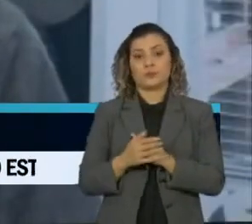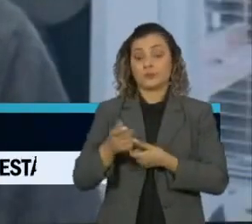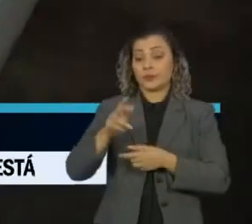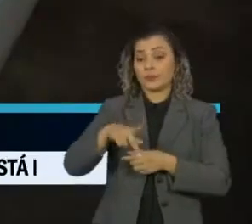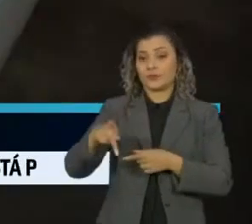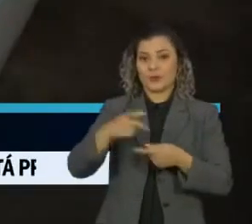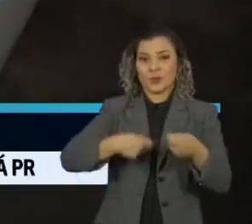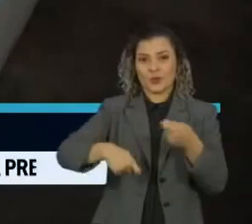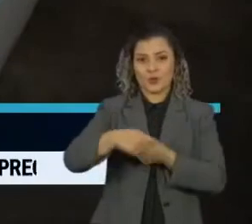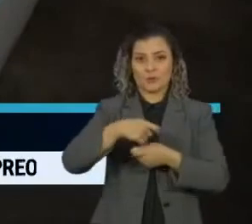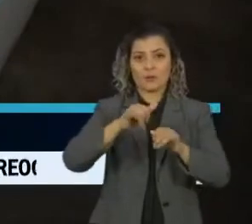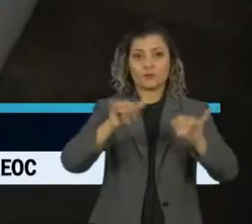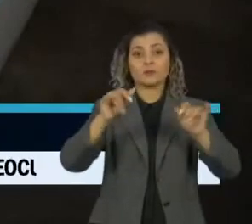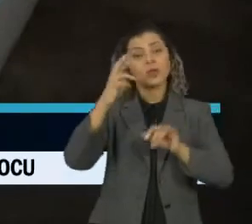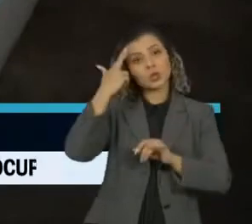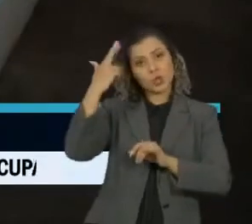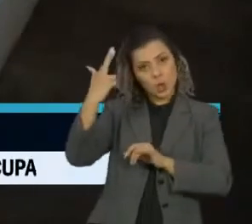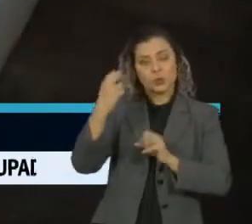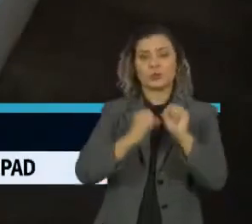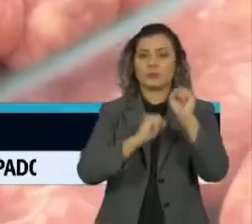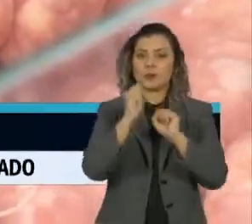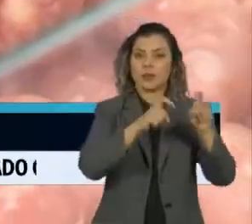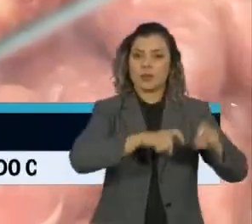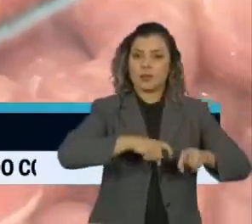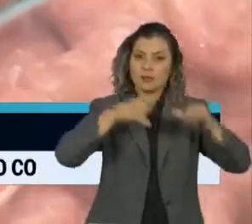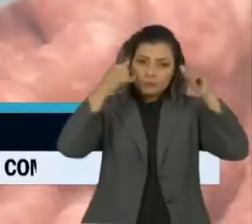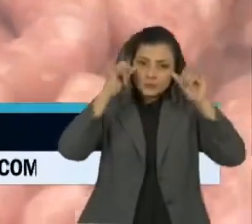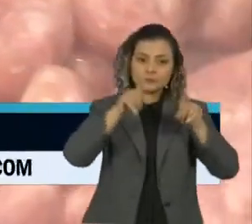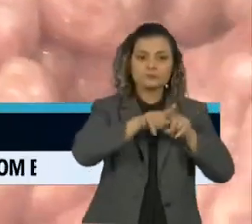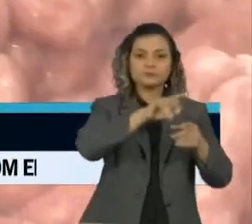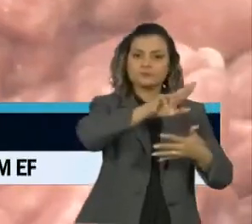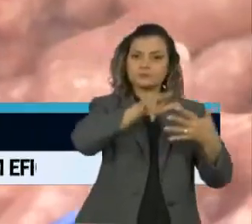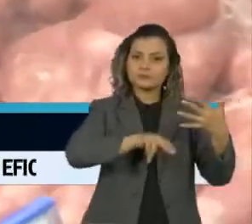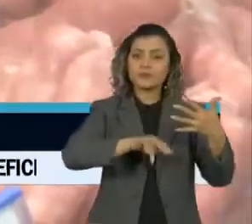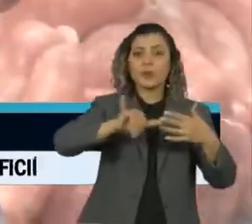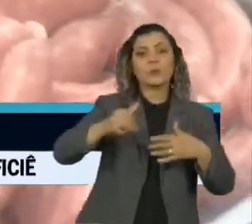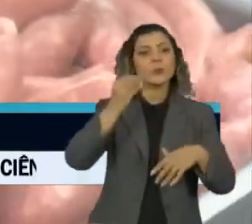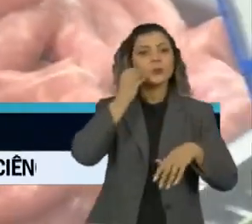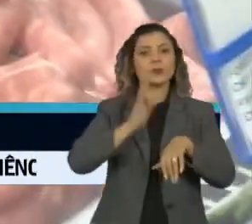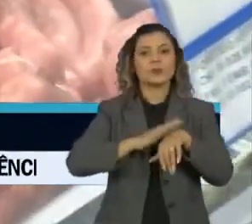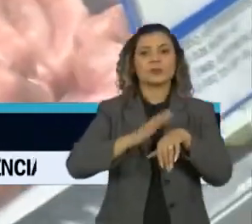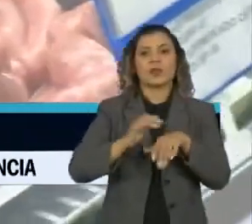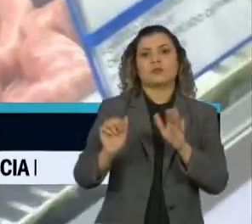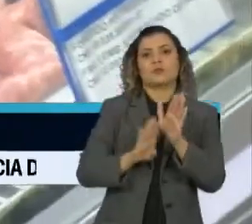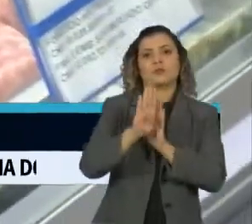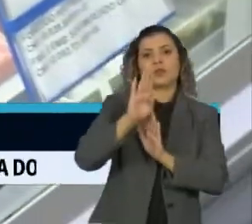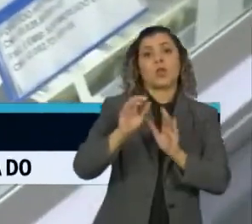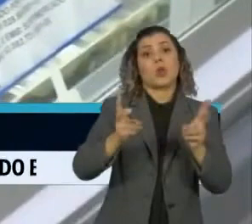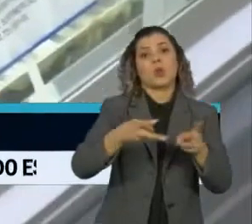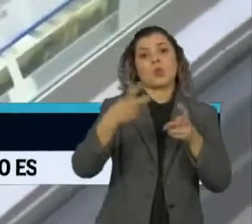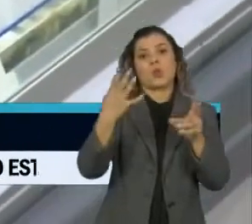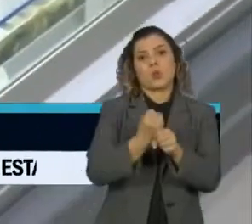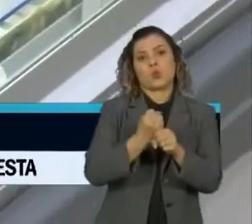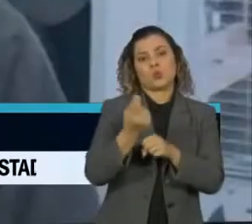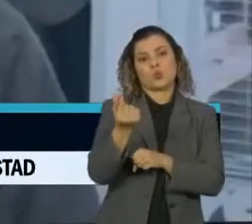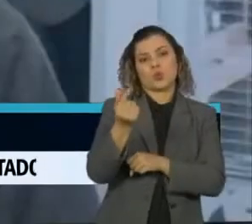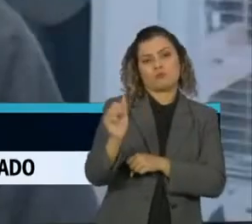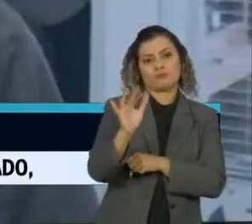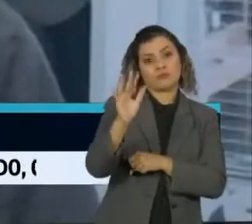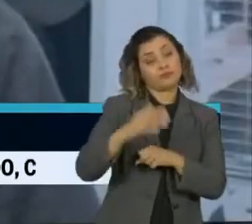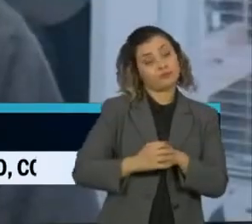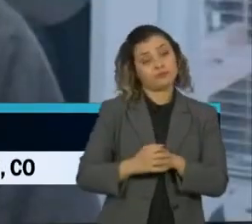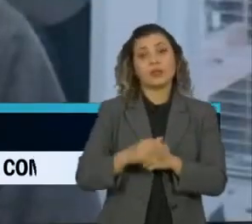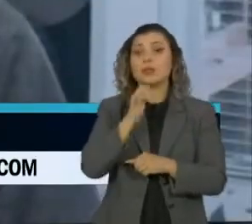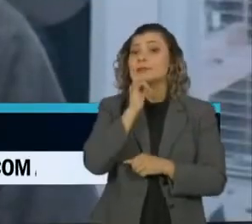economia, produtores e empresas também veem na pandemia uma oportunidade de aumentar a margem de lucro. Eu vou dar um exemplo para você que